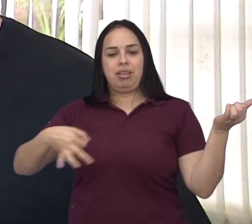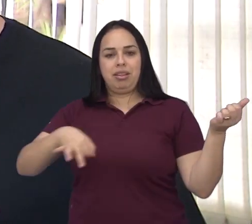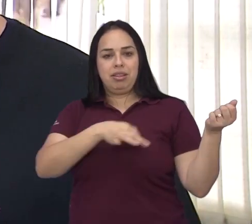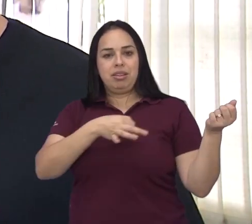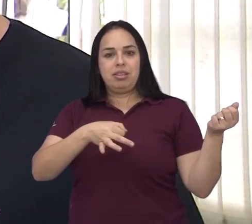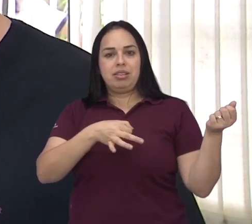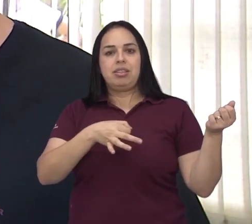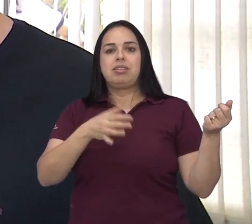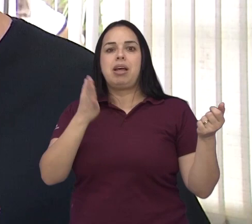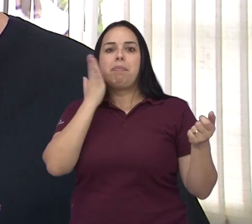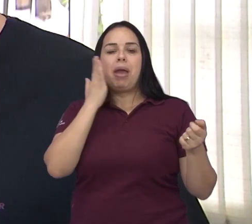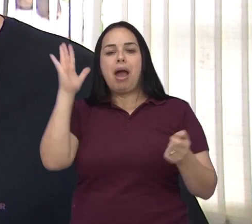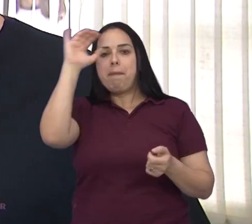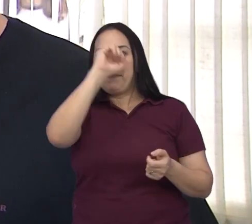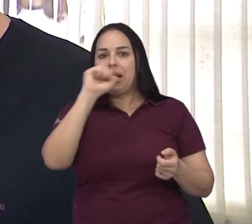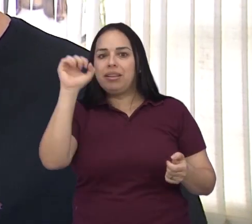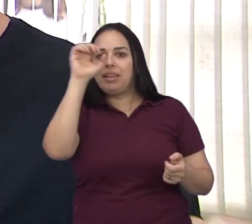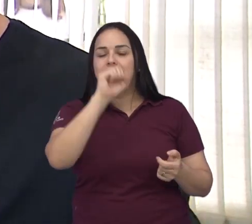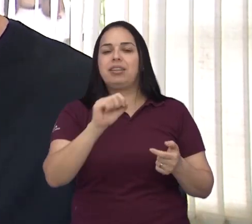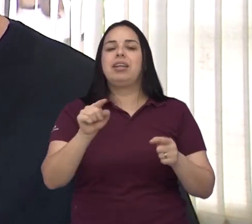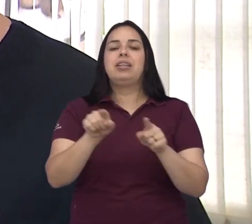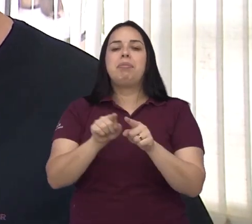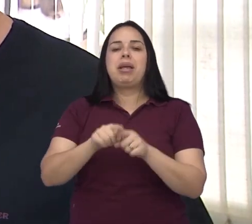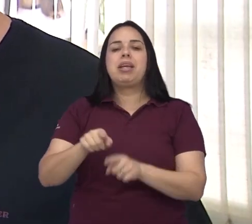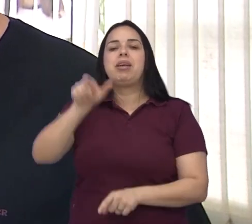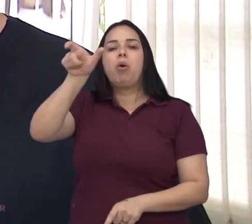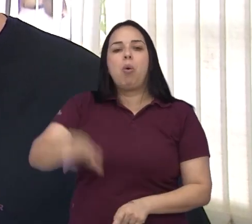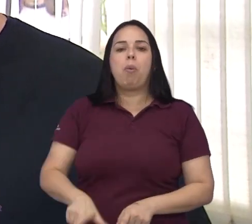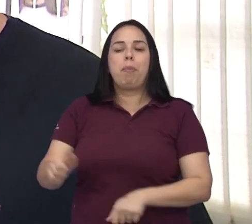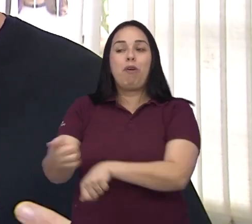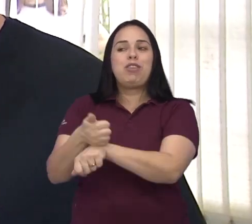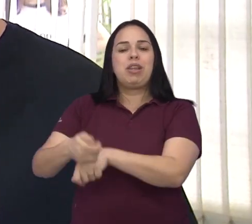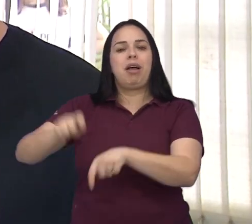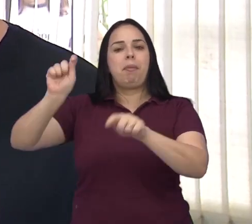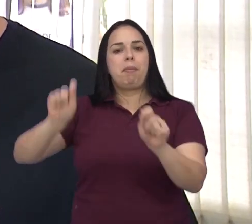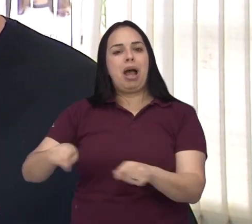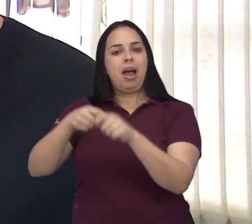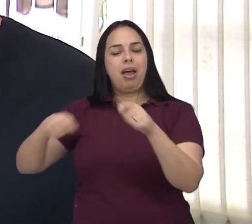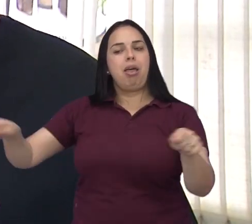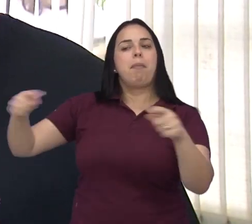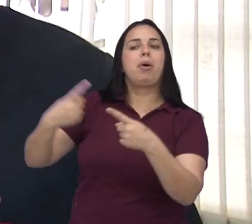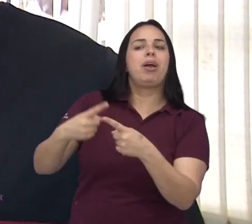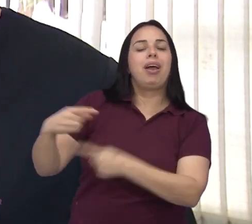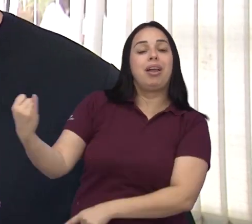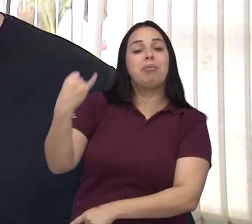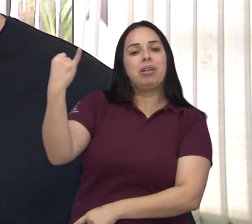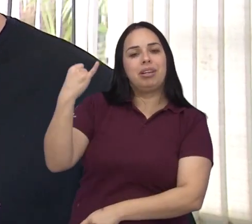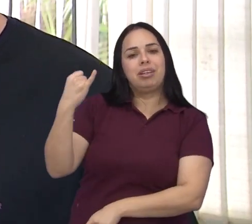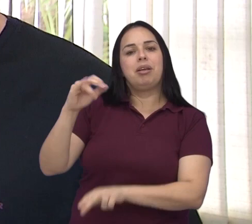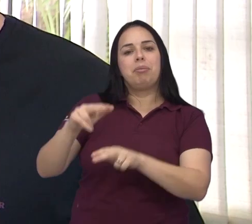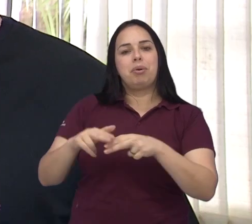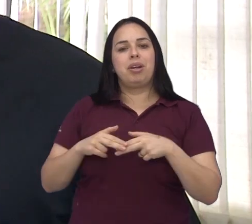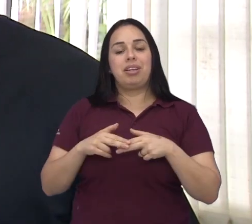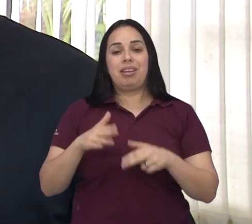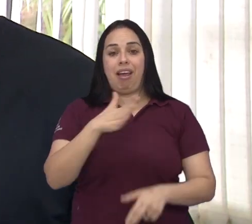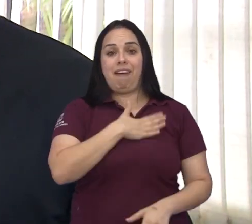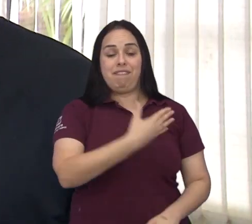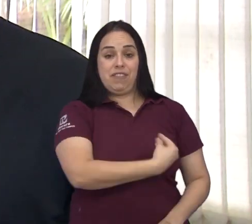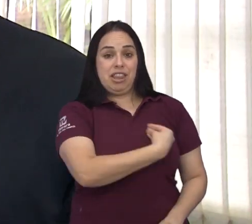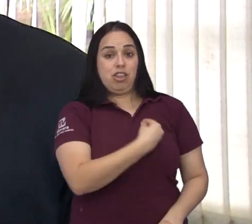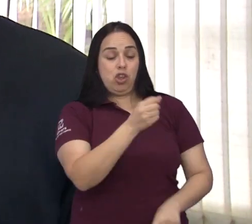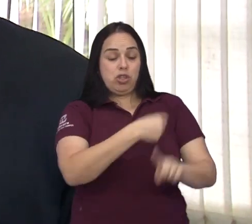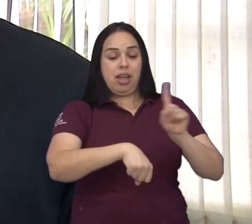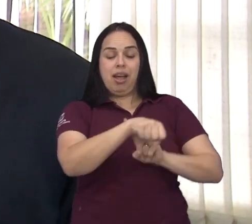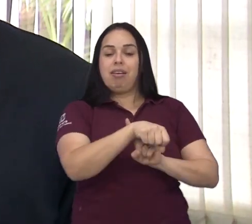ele tem que saber lidar com outros instrumentos, com a presença do maestro, então a importância dele ali. E no social, a gente trazendo isso para a vida